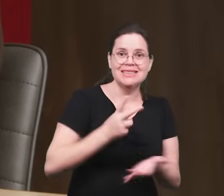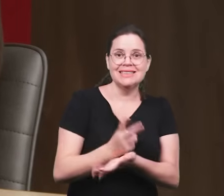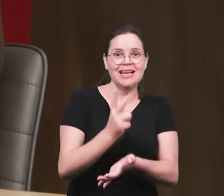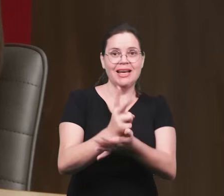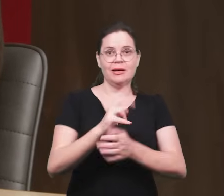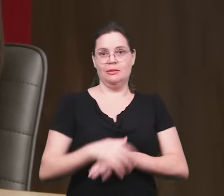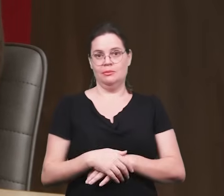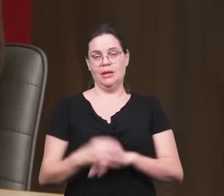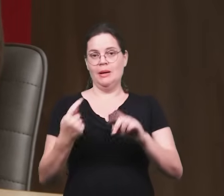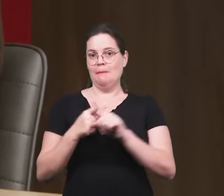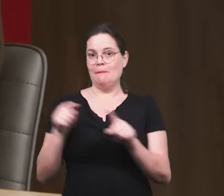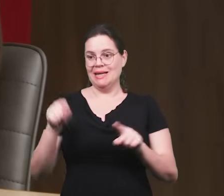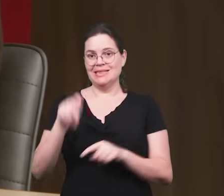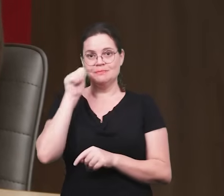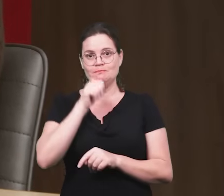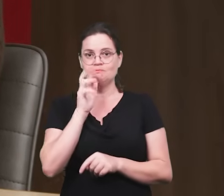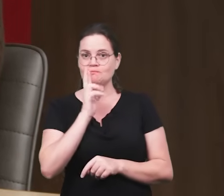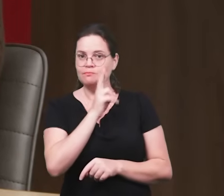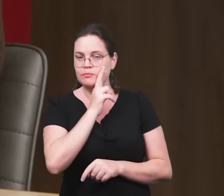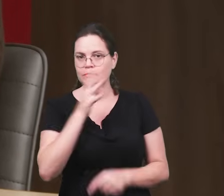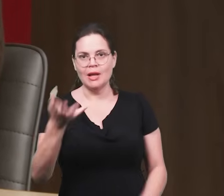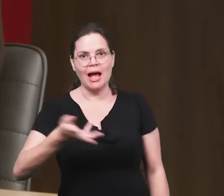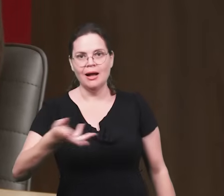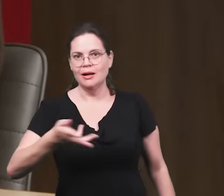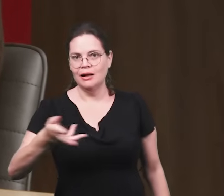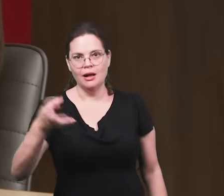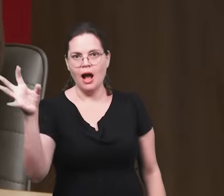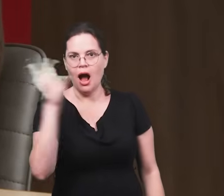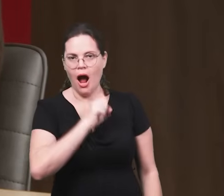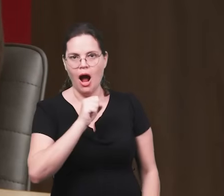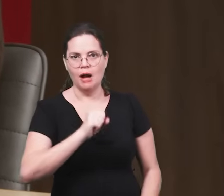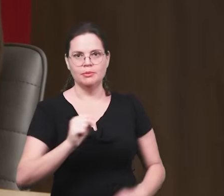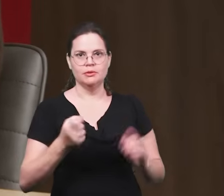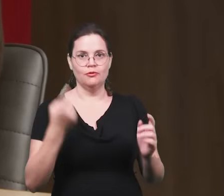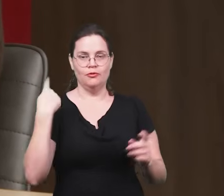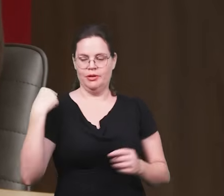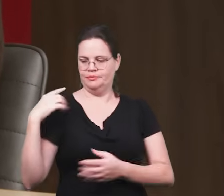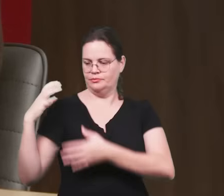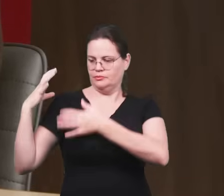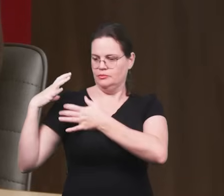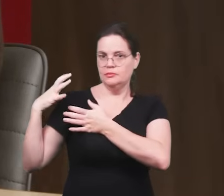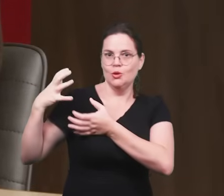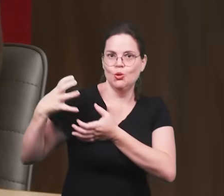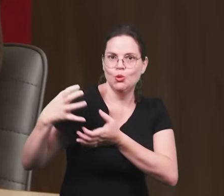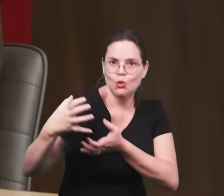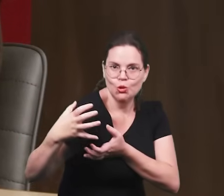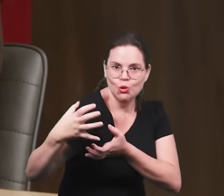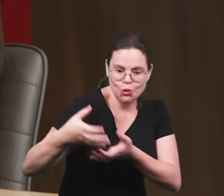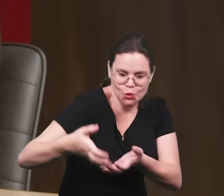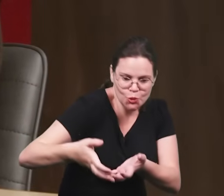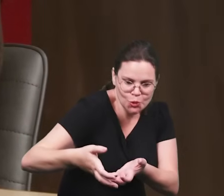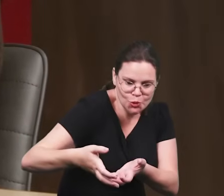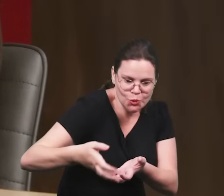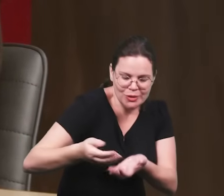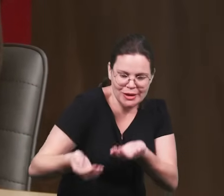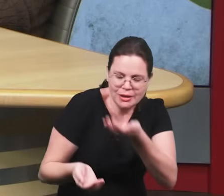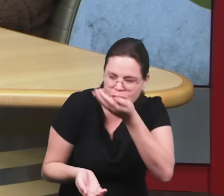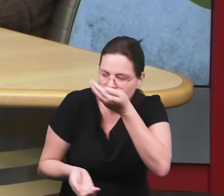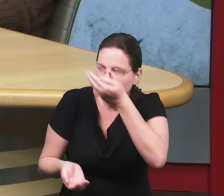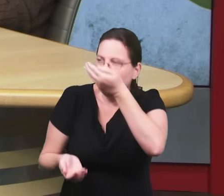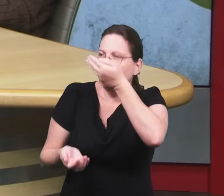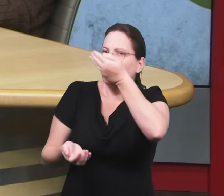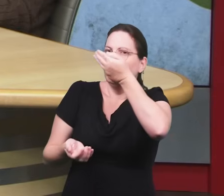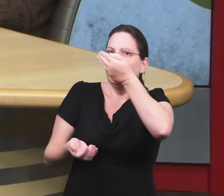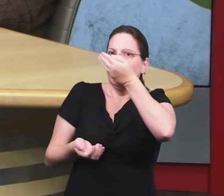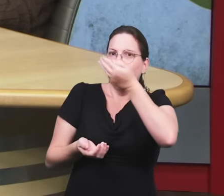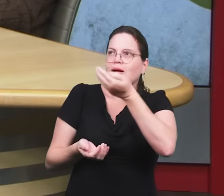se apressou. Ela se apressou, abaixou o seu cântaro e sobre a sua mão deu-lhe de beber.